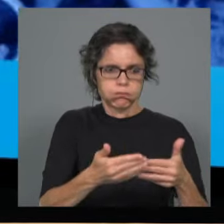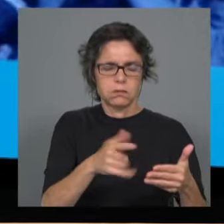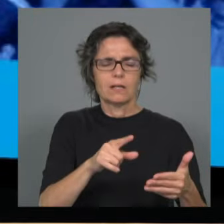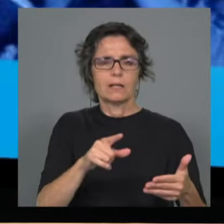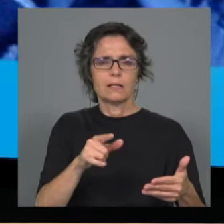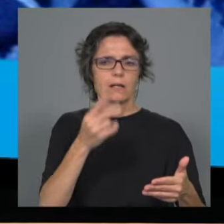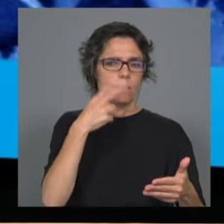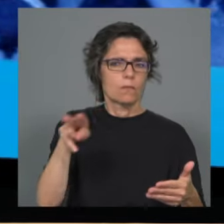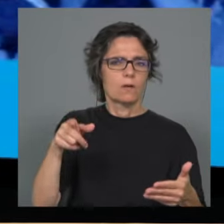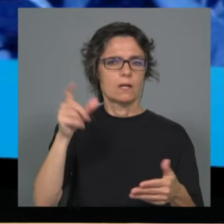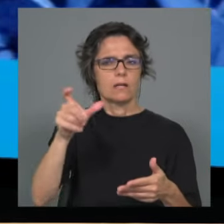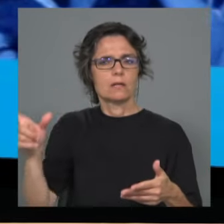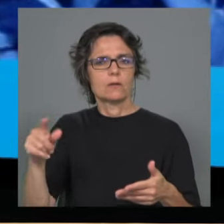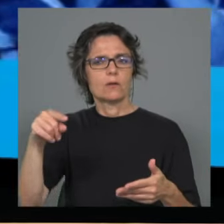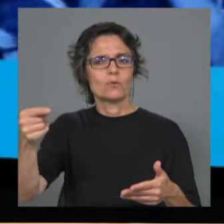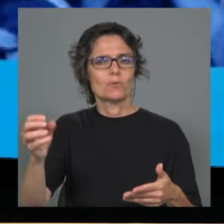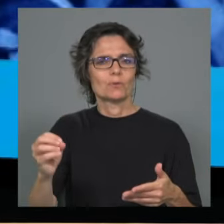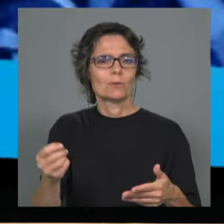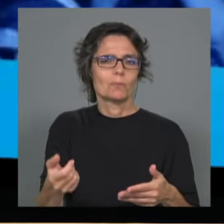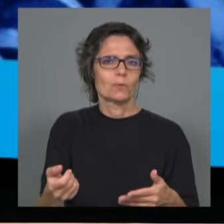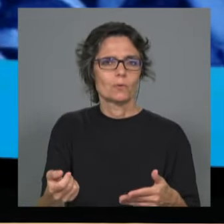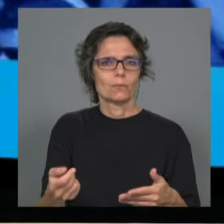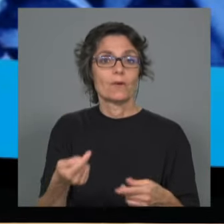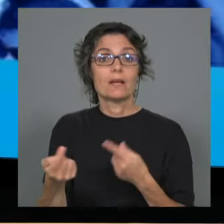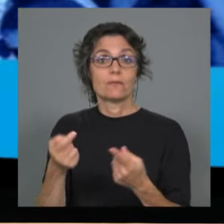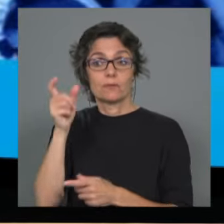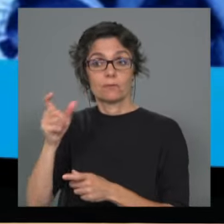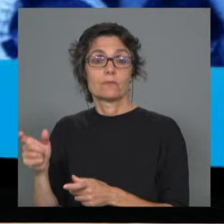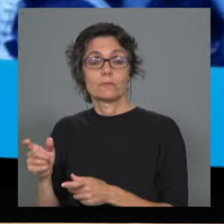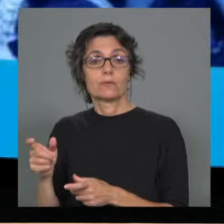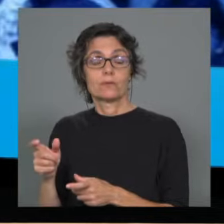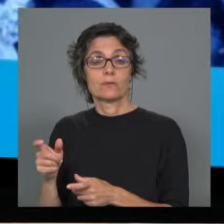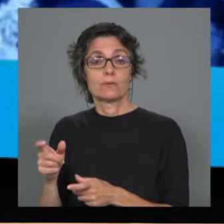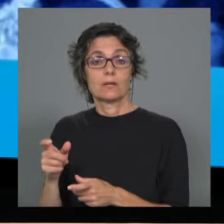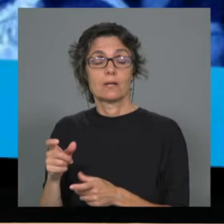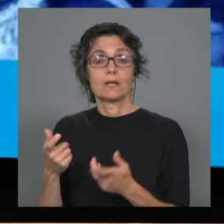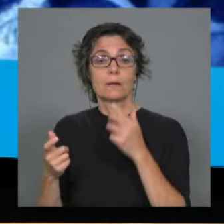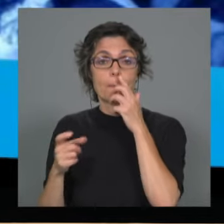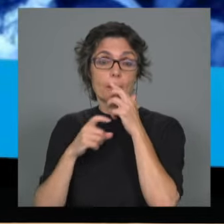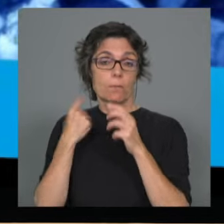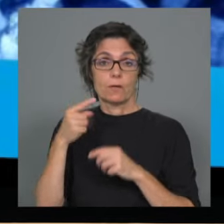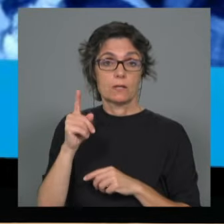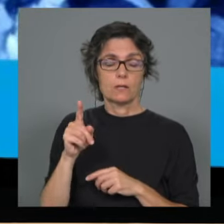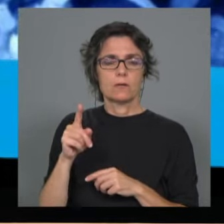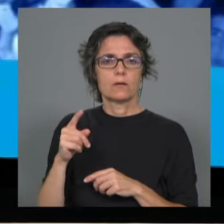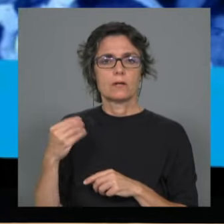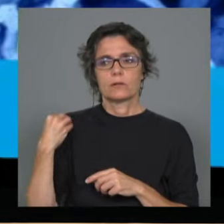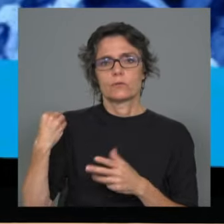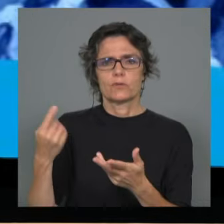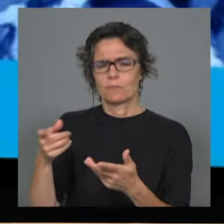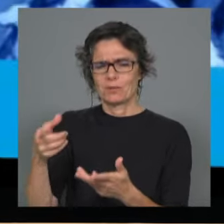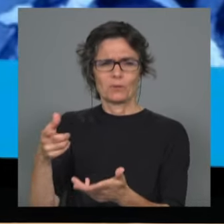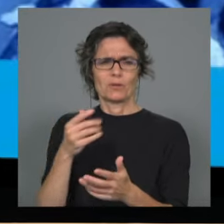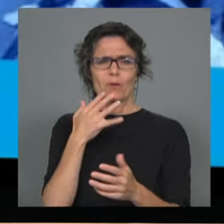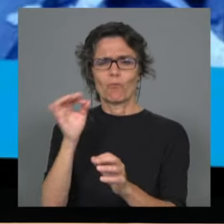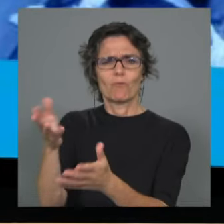esquecido. E muitas vezes é dos próprios leigos que nos alertam para uma determinada realidade. Como diz o próprio